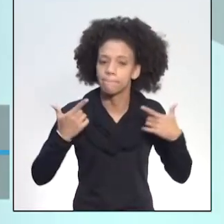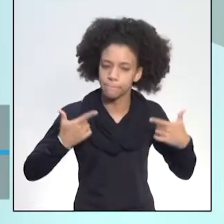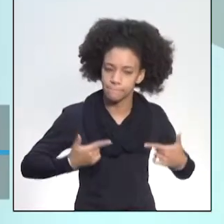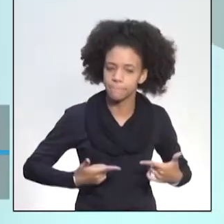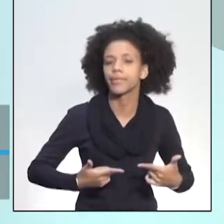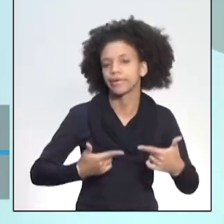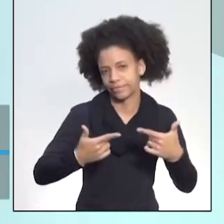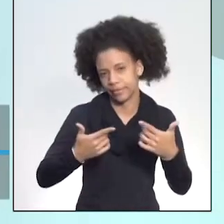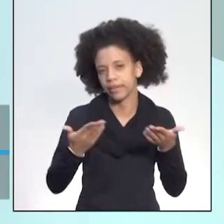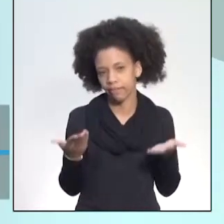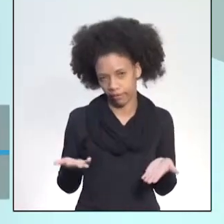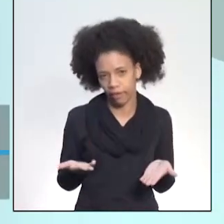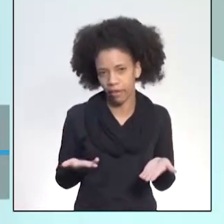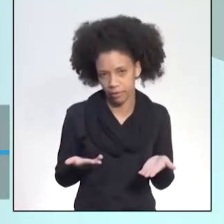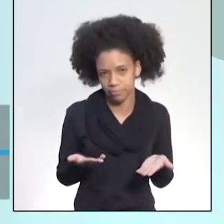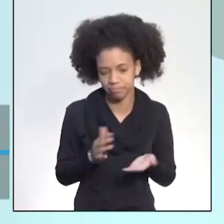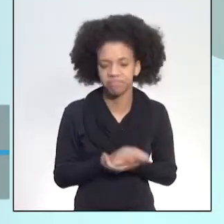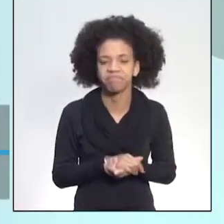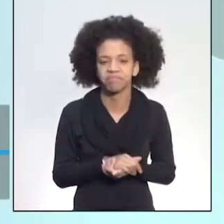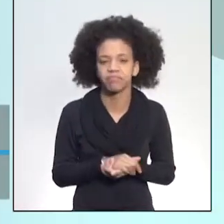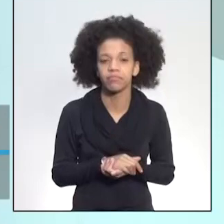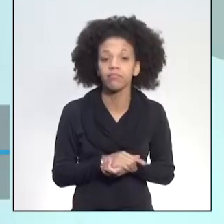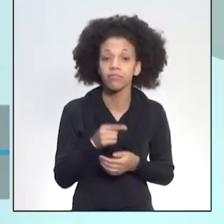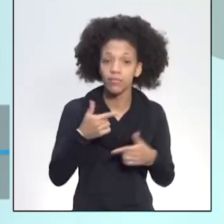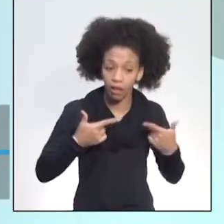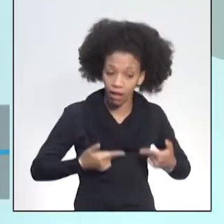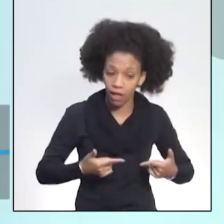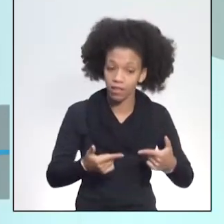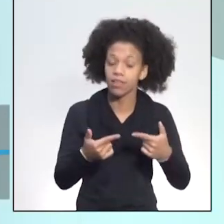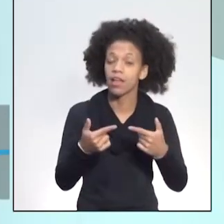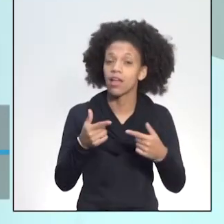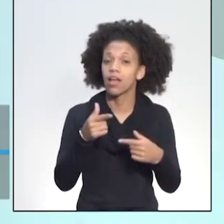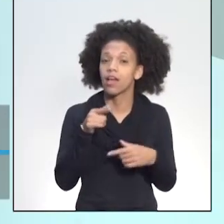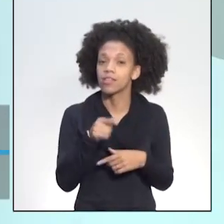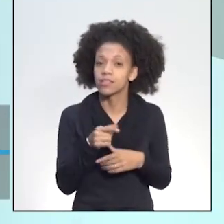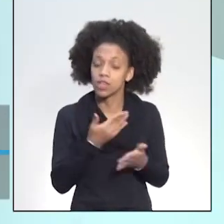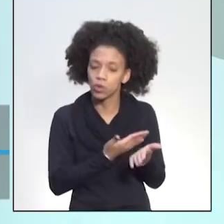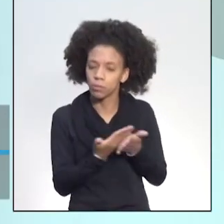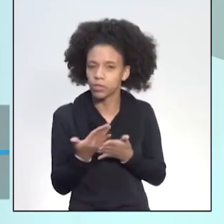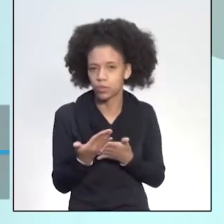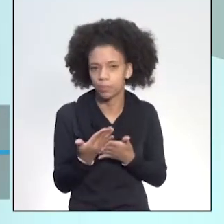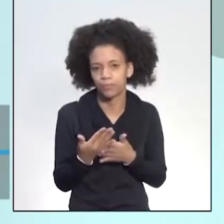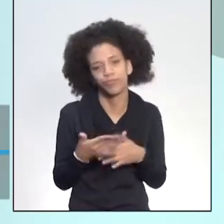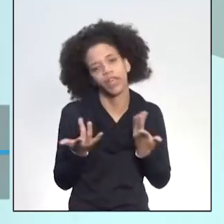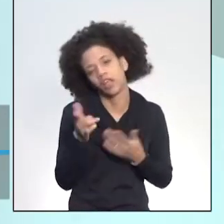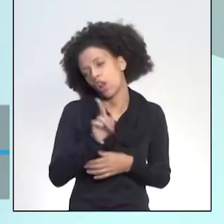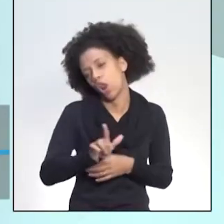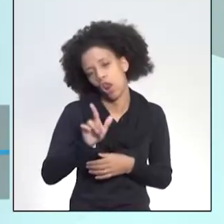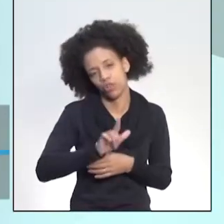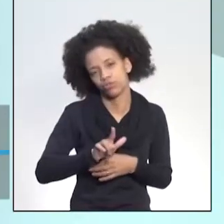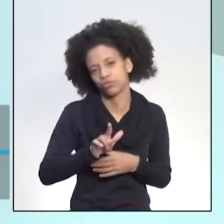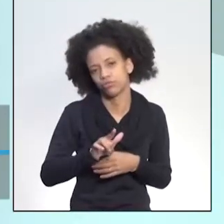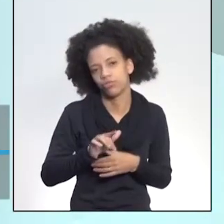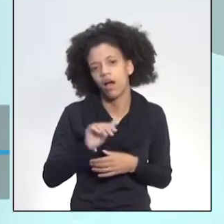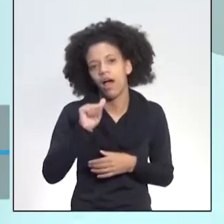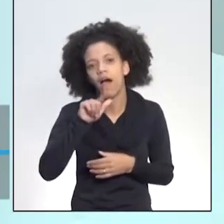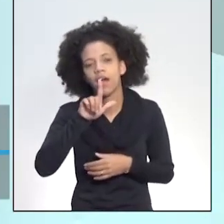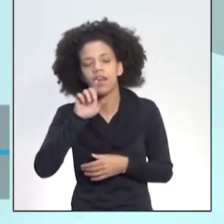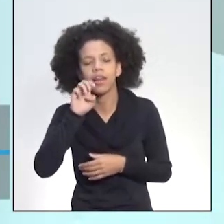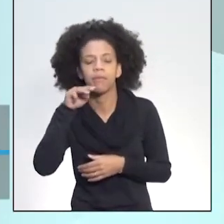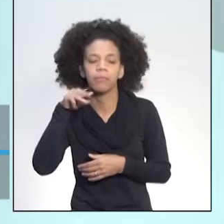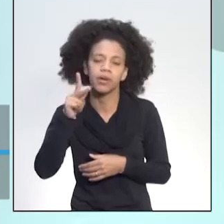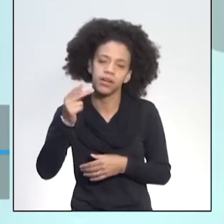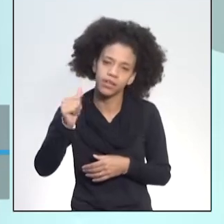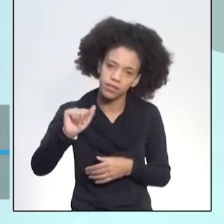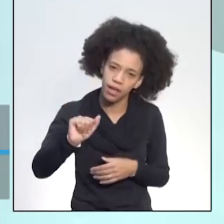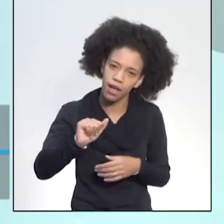entrarem na guerra que estava se iniciando. E, claro, a Alemanha foi a